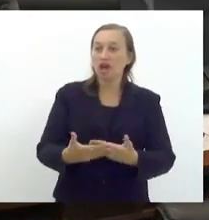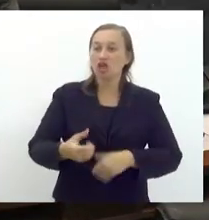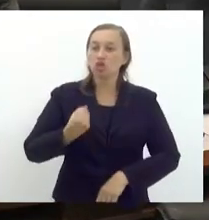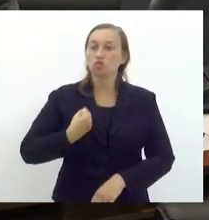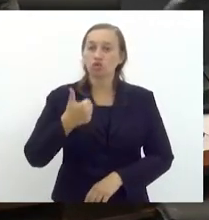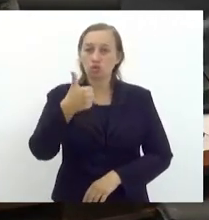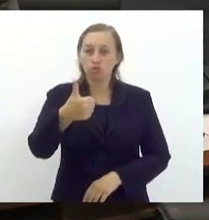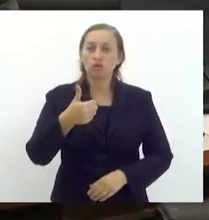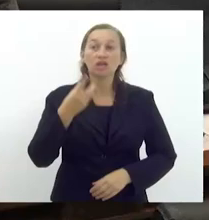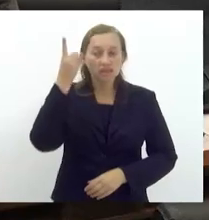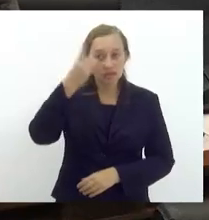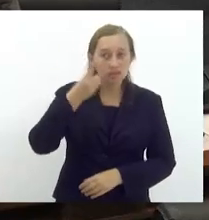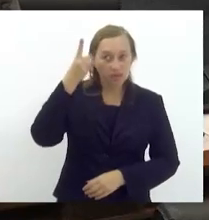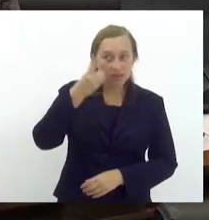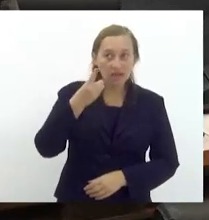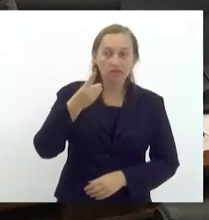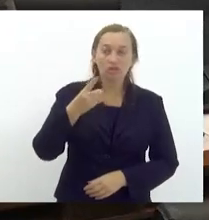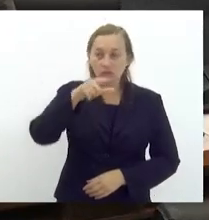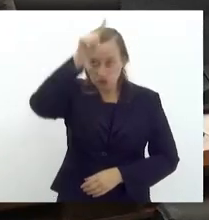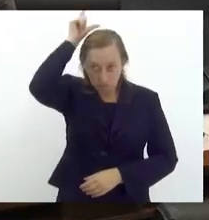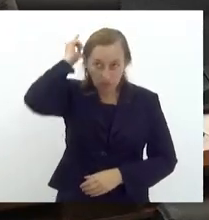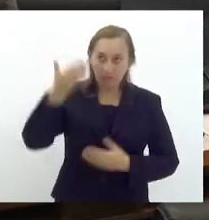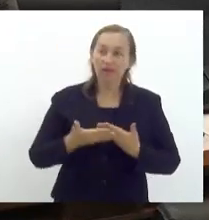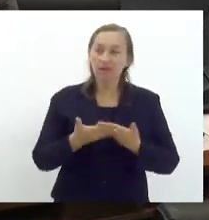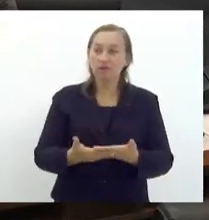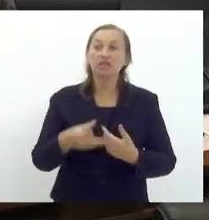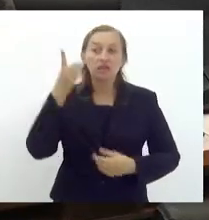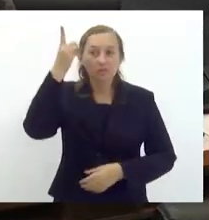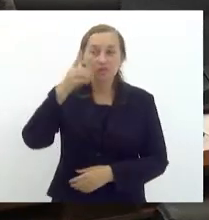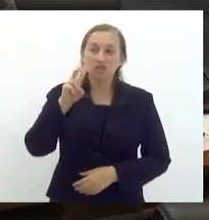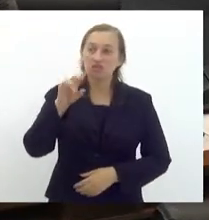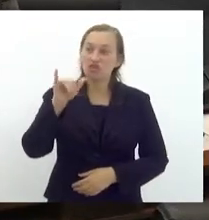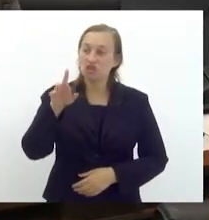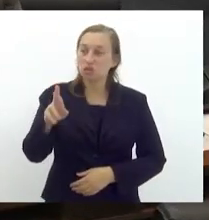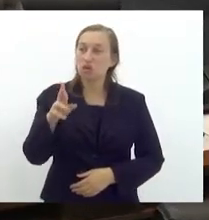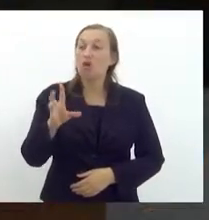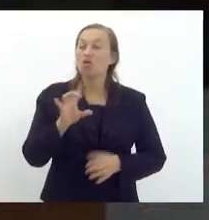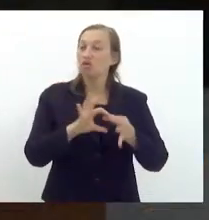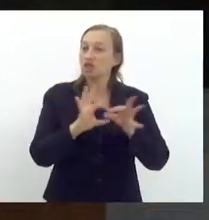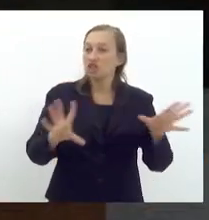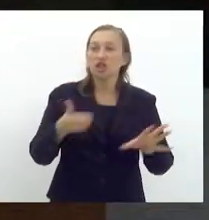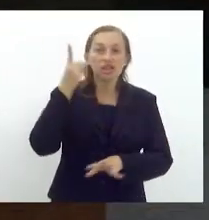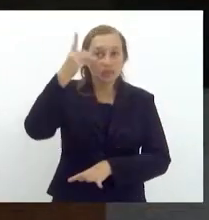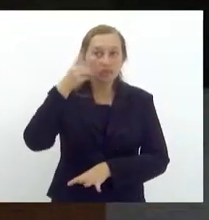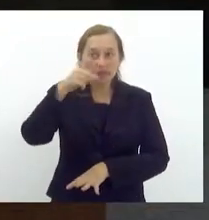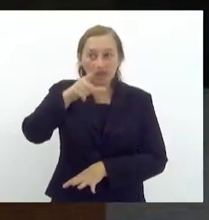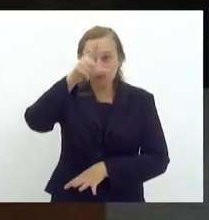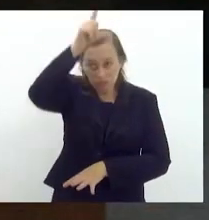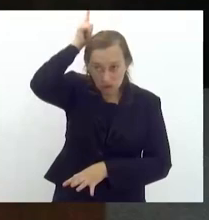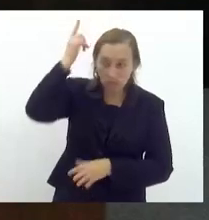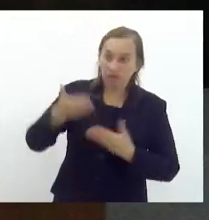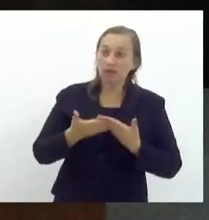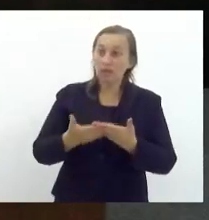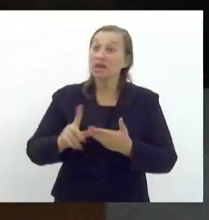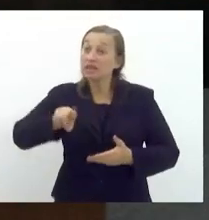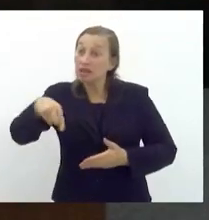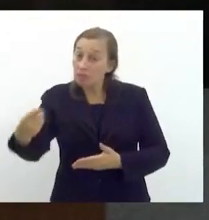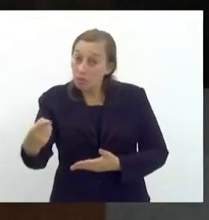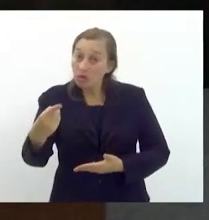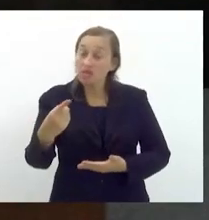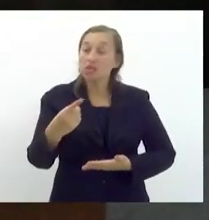deputado Luís Paulo para encaminhar Deputado Vitor Júnior vou deixar o Deputado Luiz caminhar em seguida eu